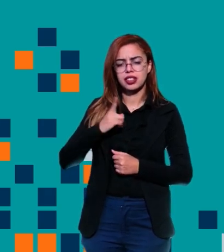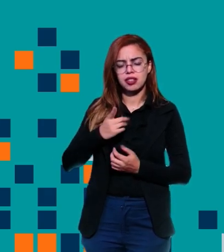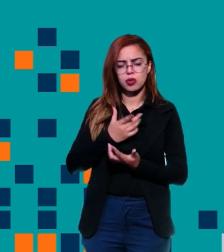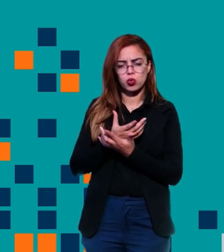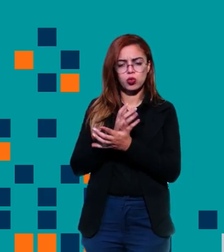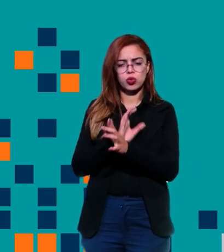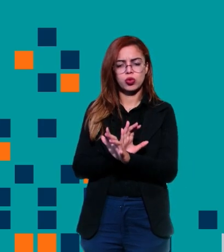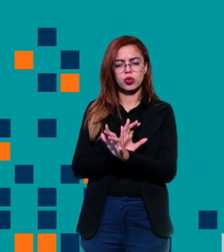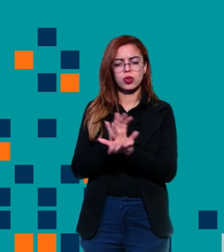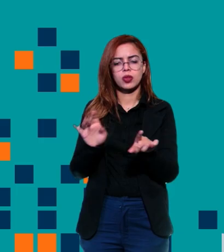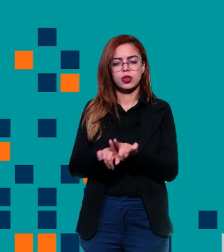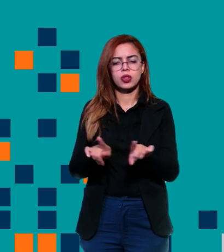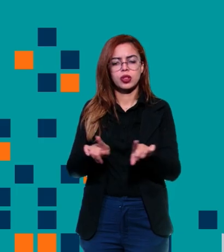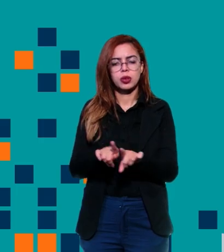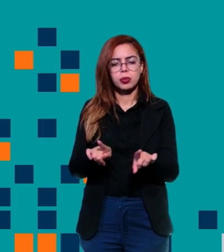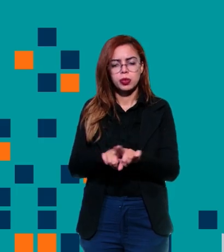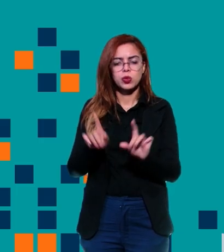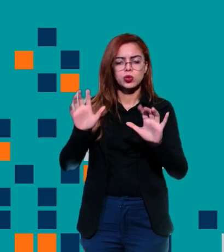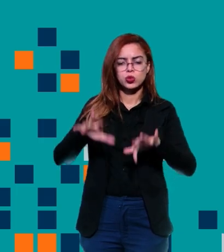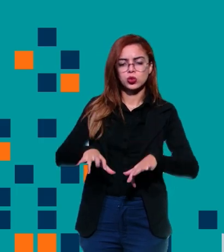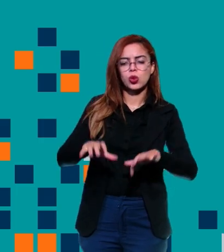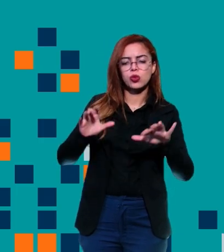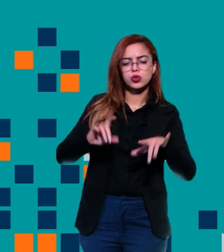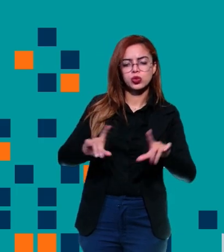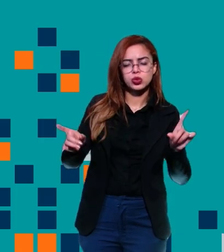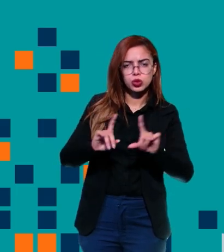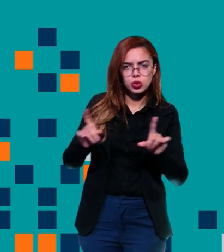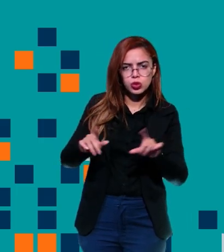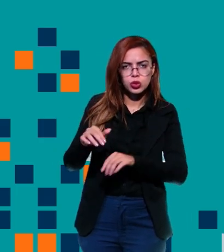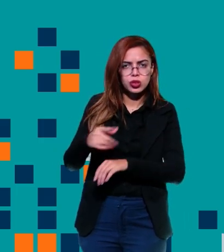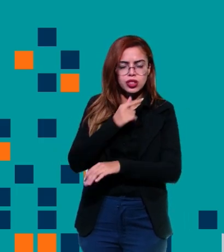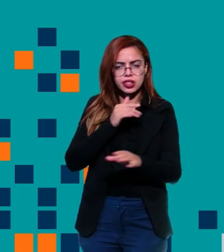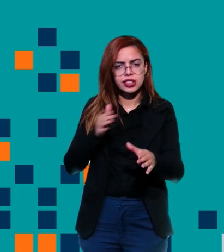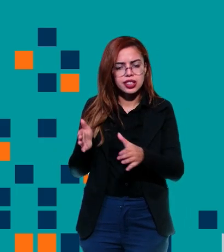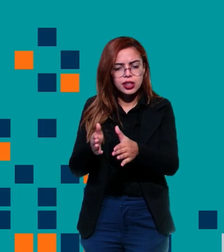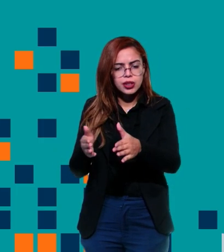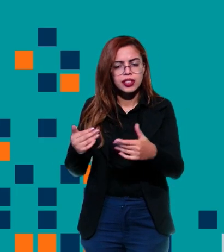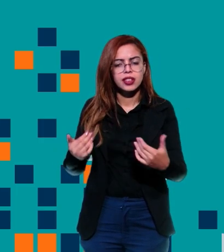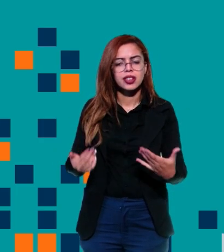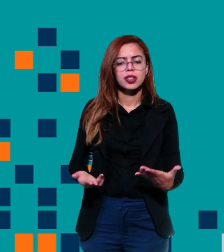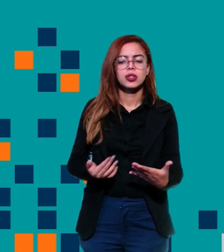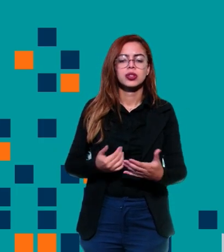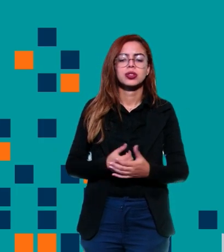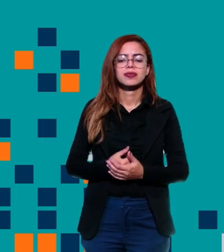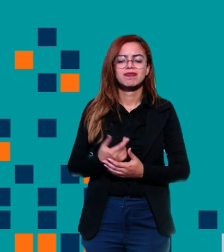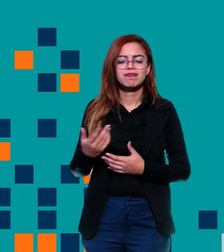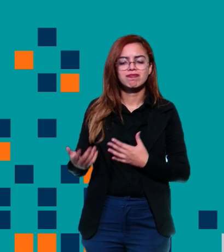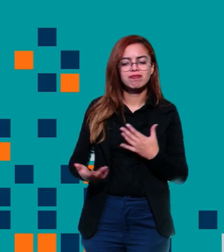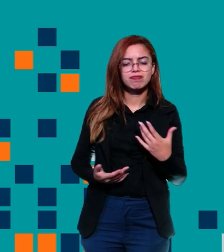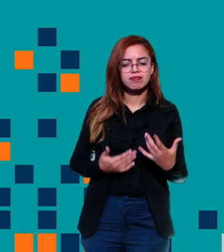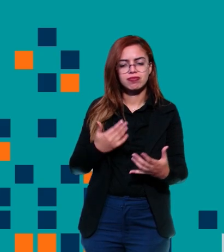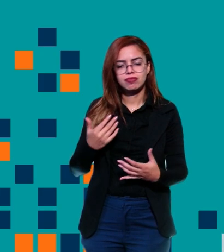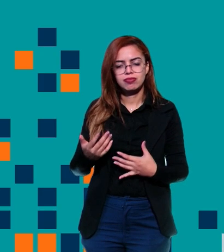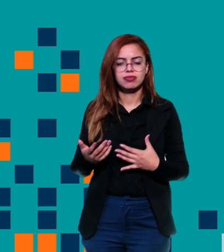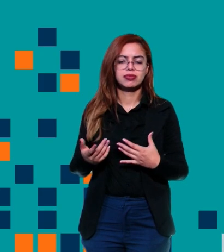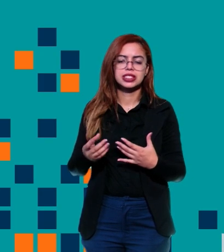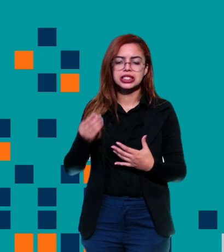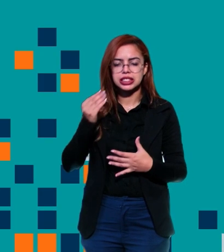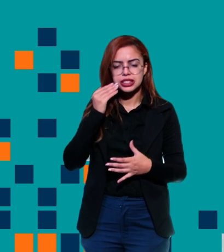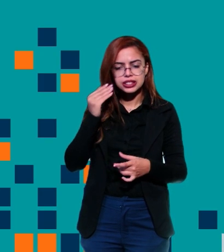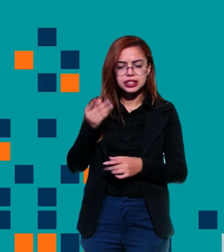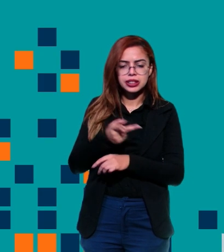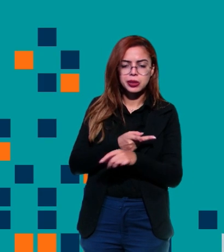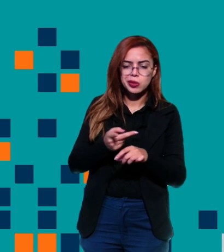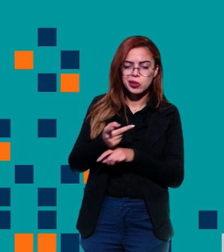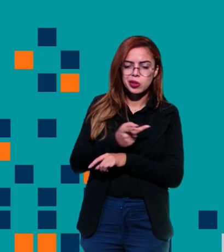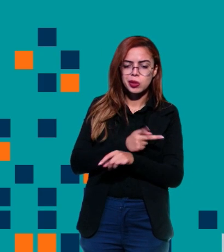seca, e chove demais e não chove, e o Rio, então, tem... Então, a gente tenta achar essa